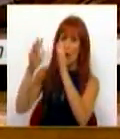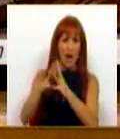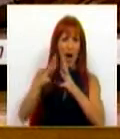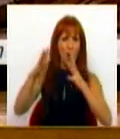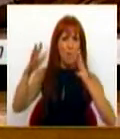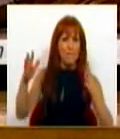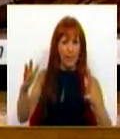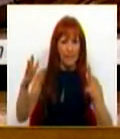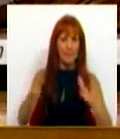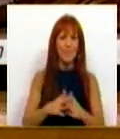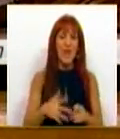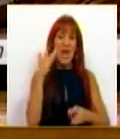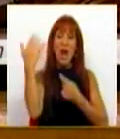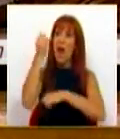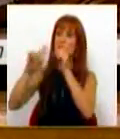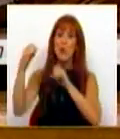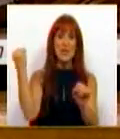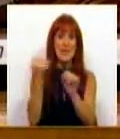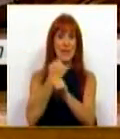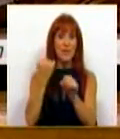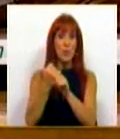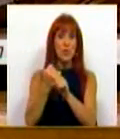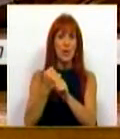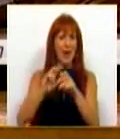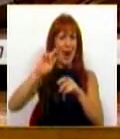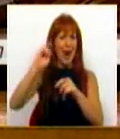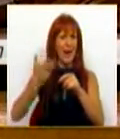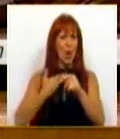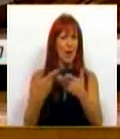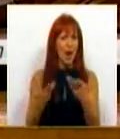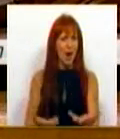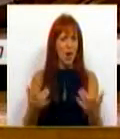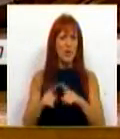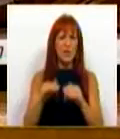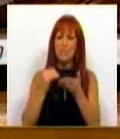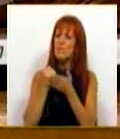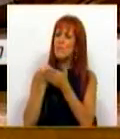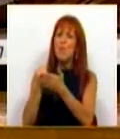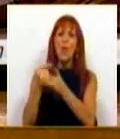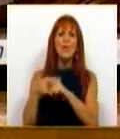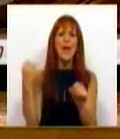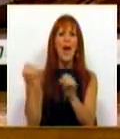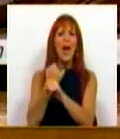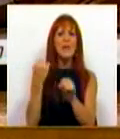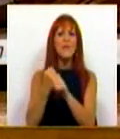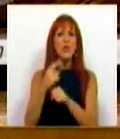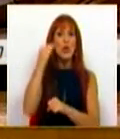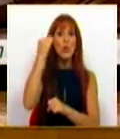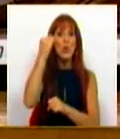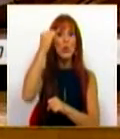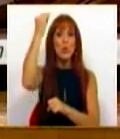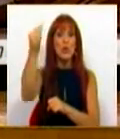aumenta. As exportações de serviços estão a bater recordes, sustentadas na atividade do